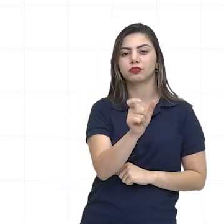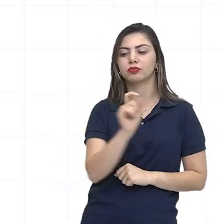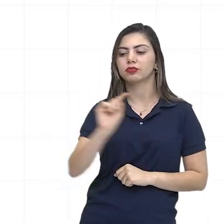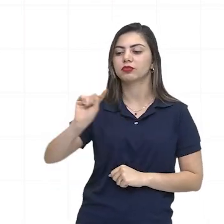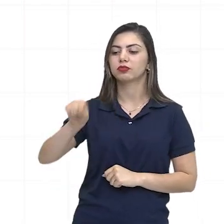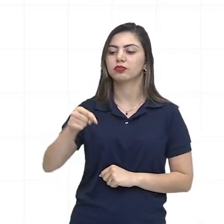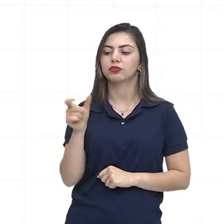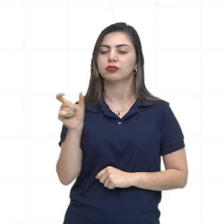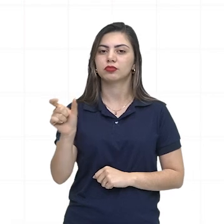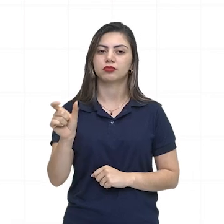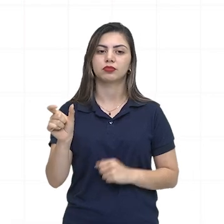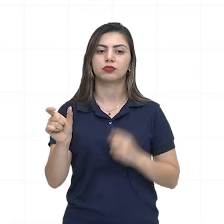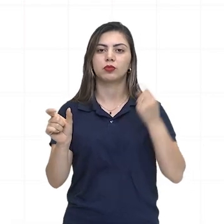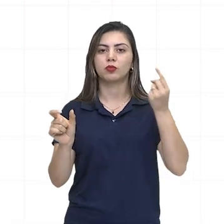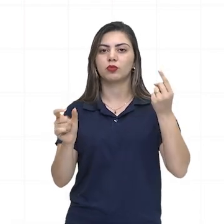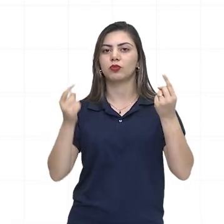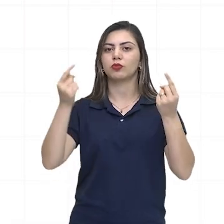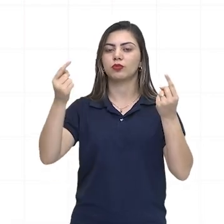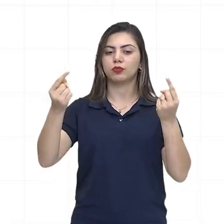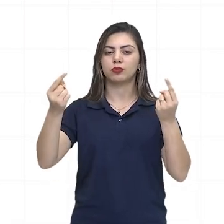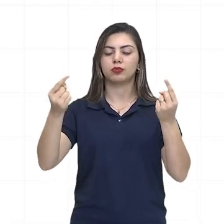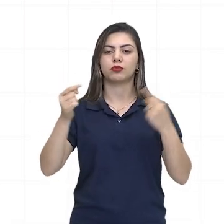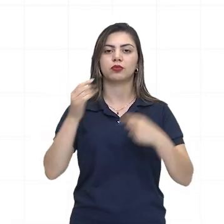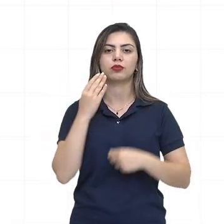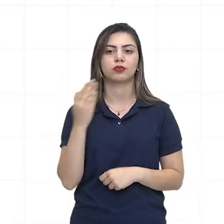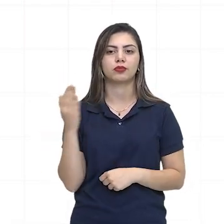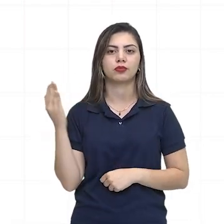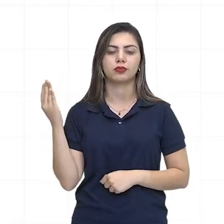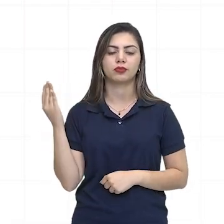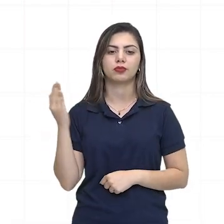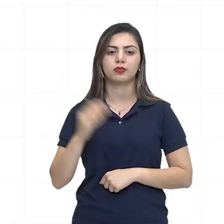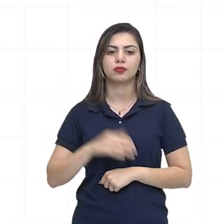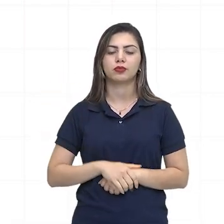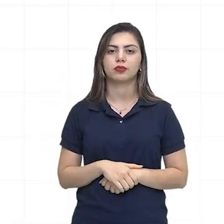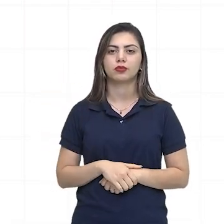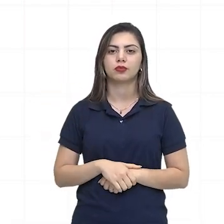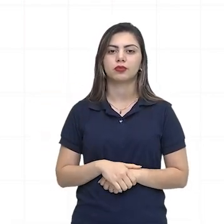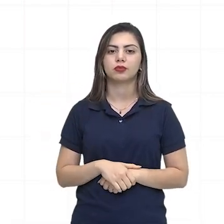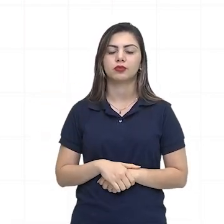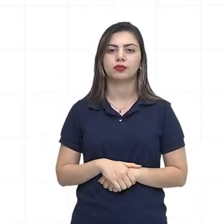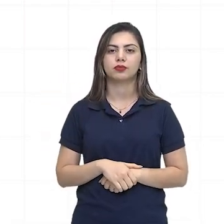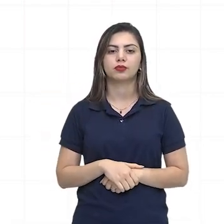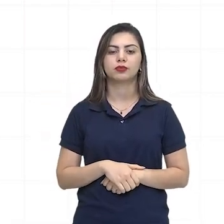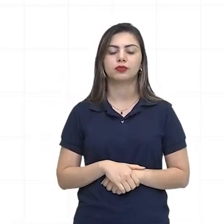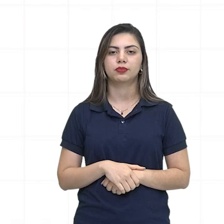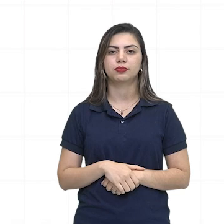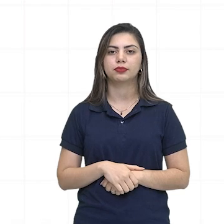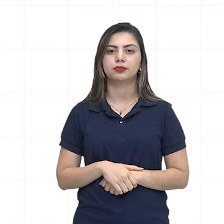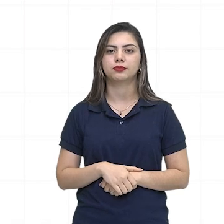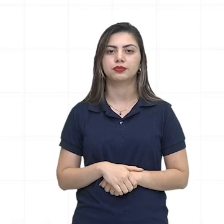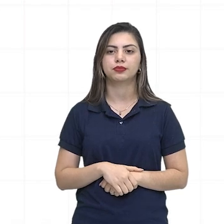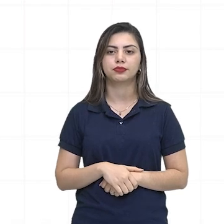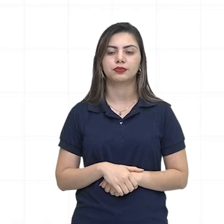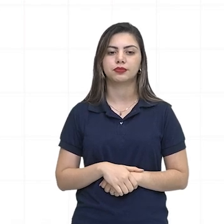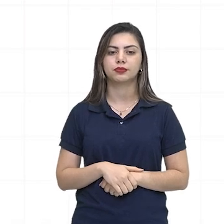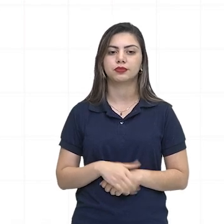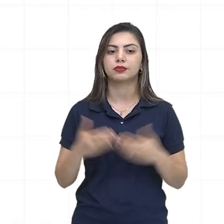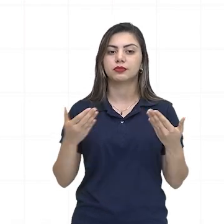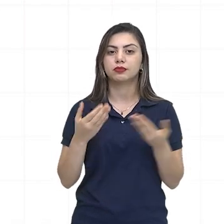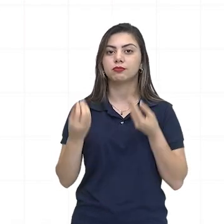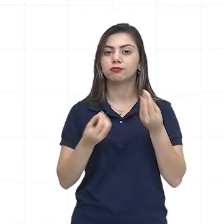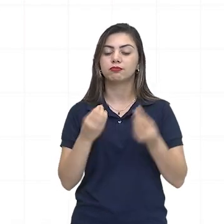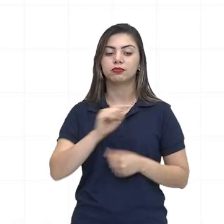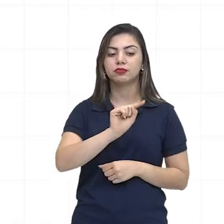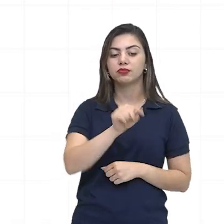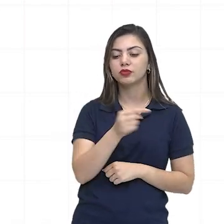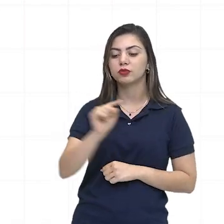também tenho uma casa decimal no 2,0. Agora, o que a gente vai fazer? Vamos